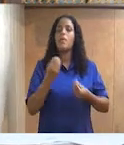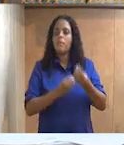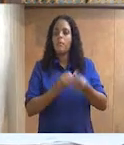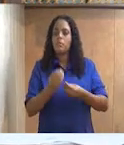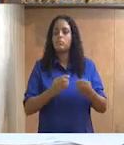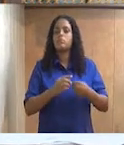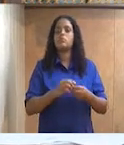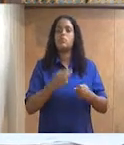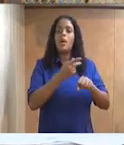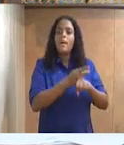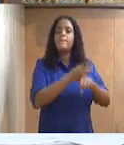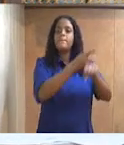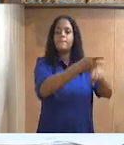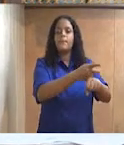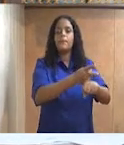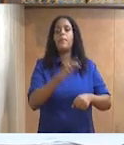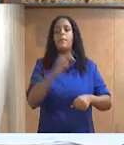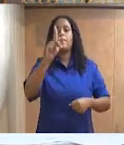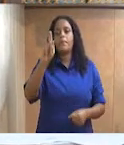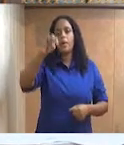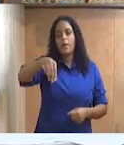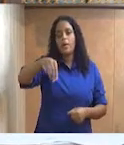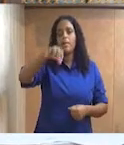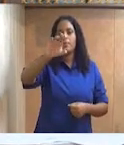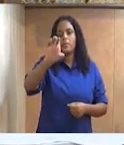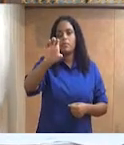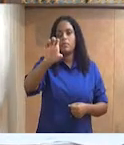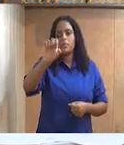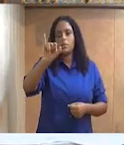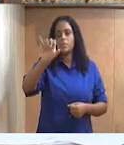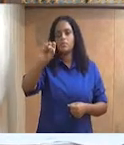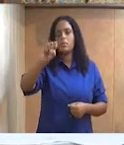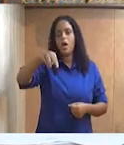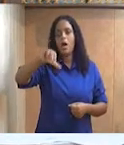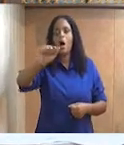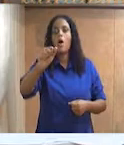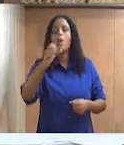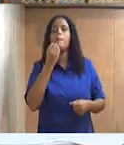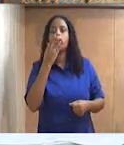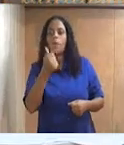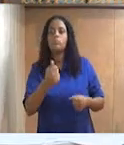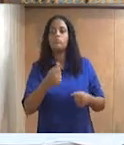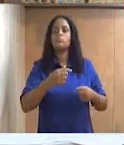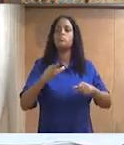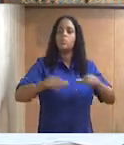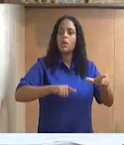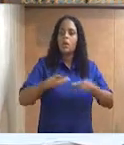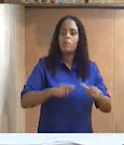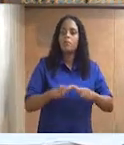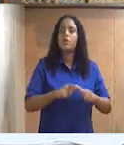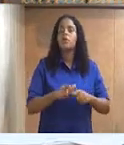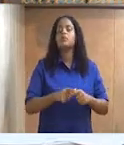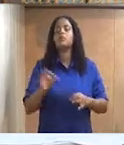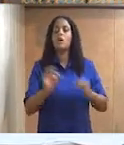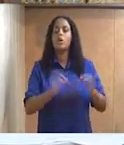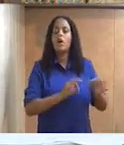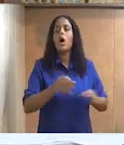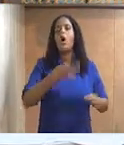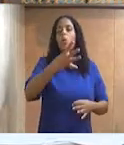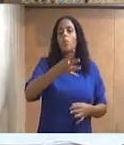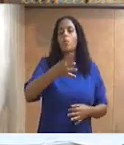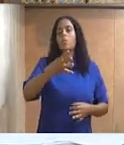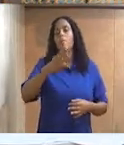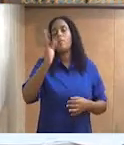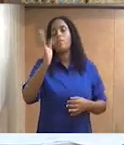senhor primeiro-tenente da PM, Ismael Gomes, a medalha bravura do Duque Caxiense. Projeto de decreto legislativo